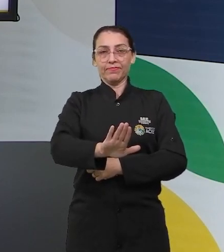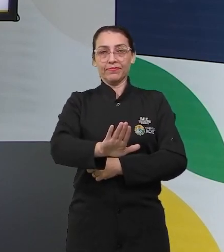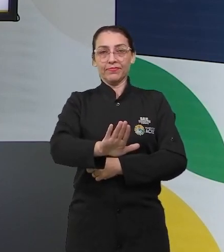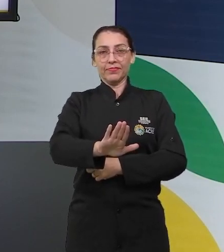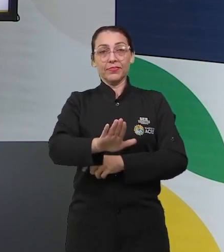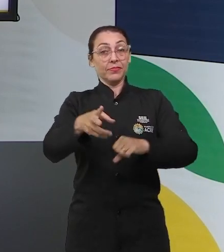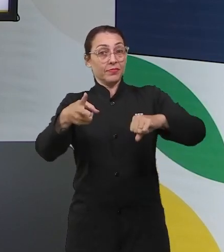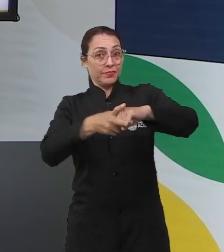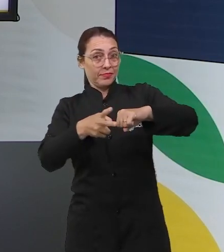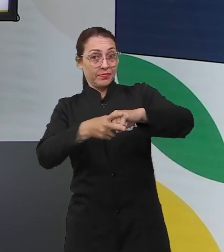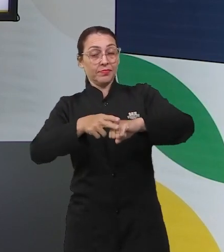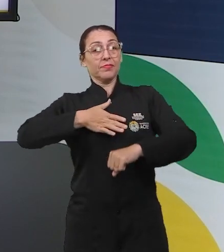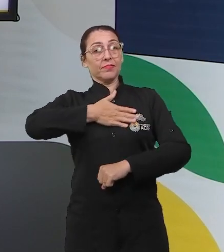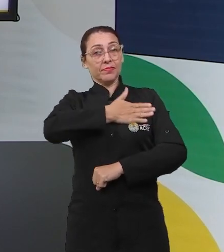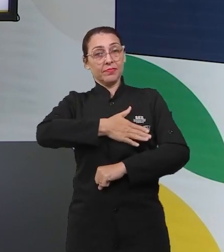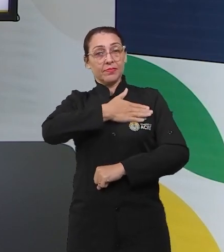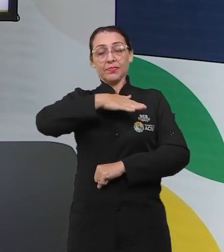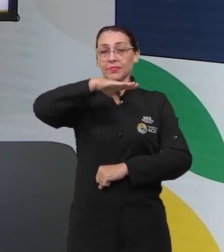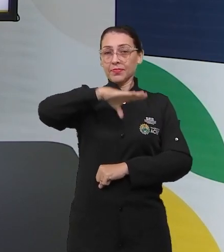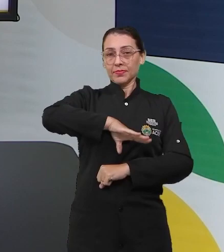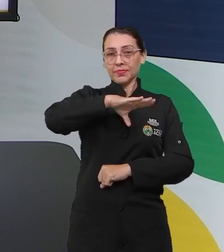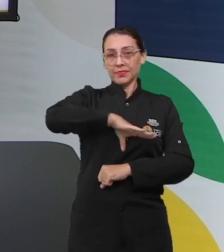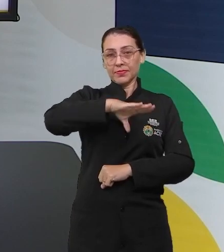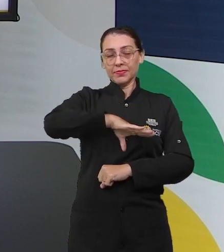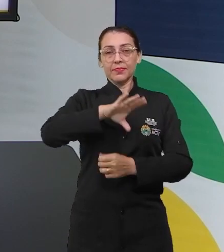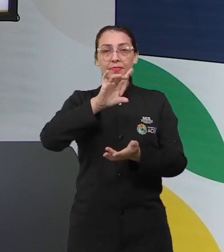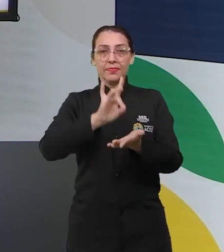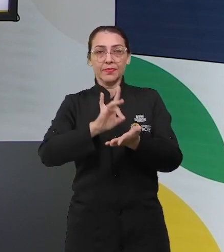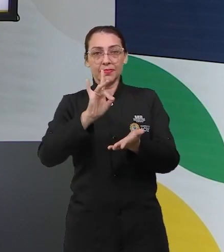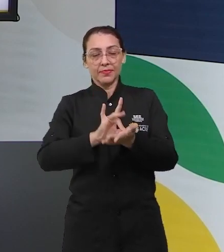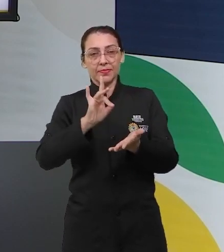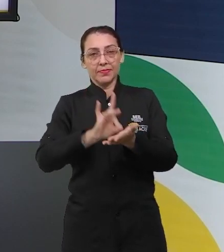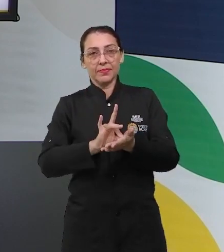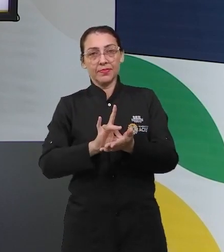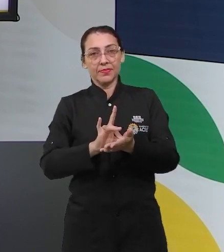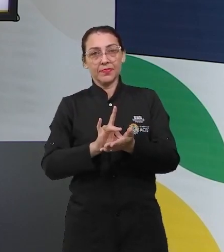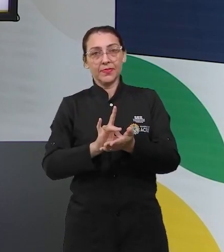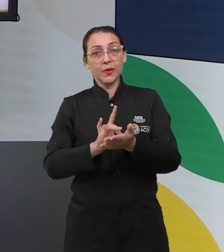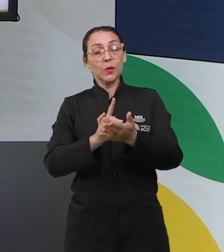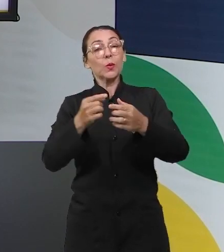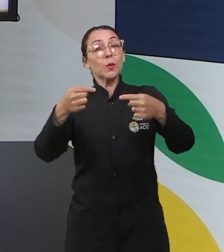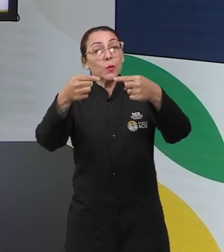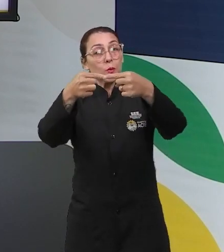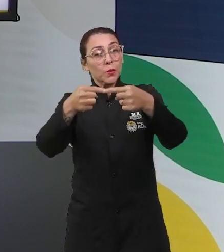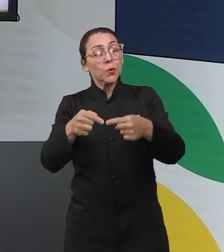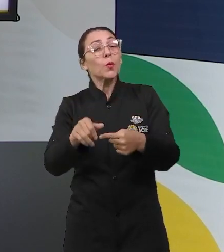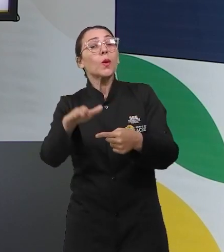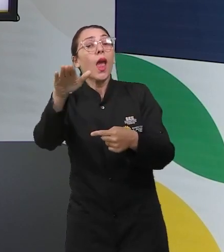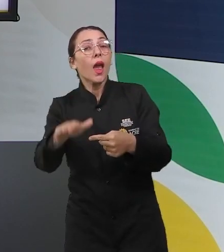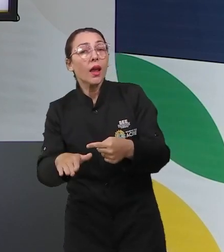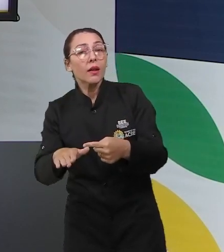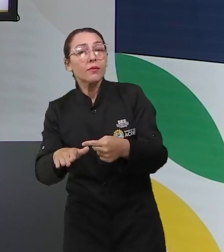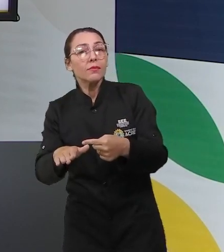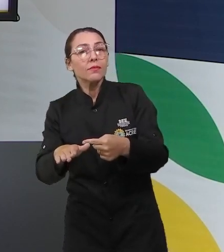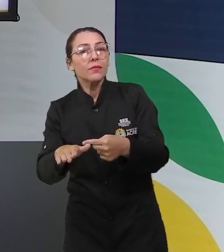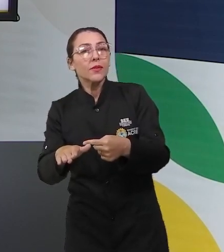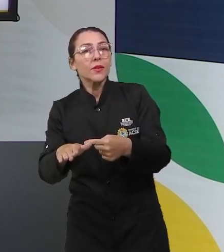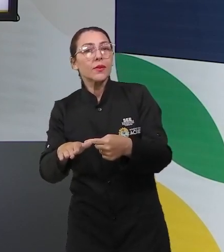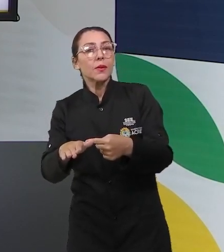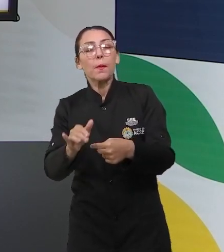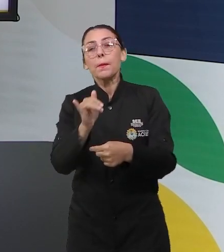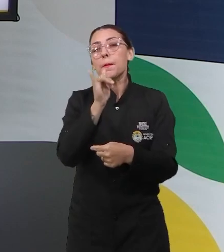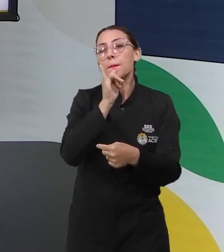Então o verbo gostar na língua portuguesa, na verdade, eu vou concordar ele com quem? Né? Quando eu digo,